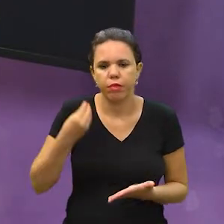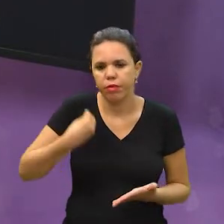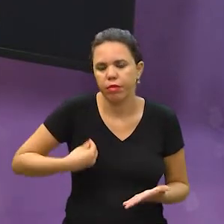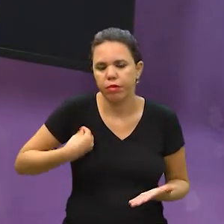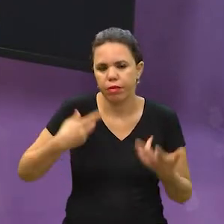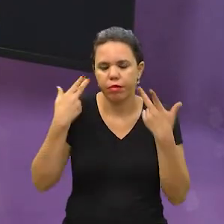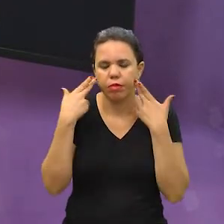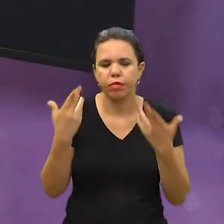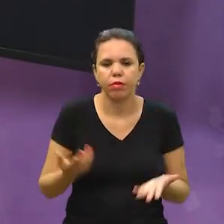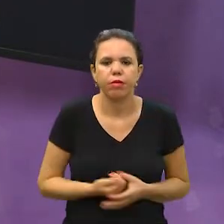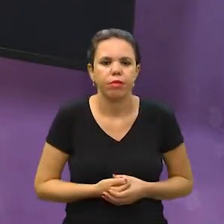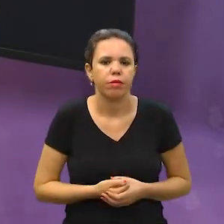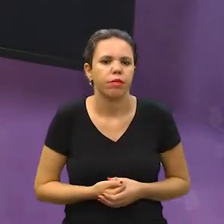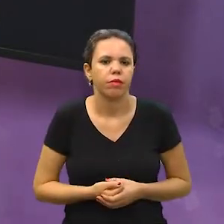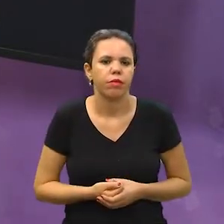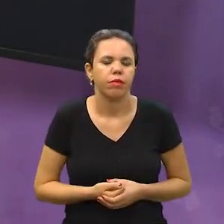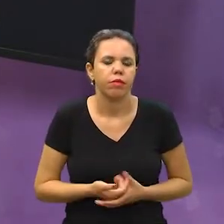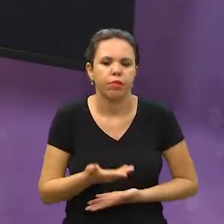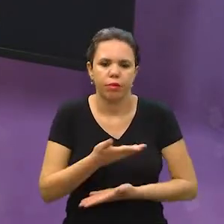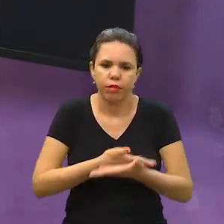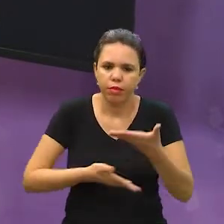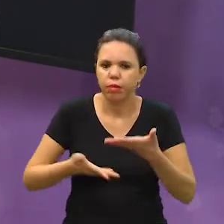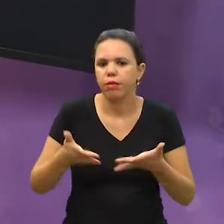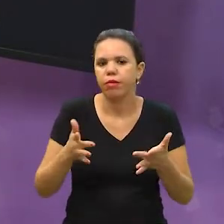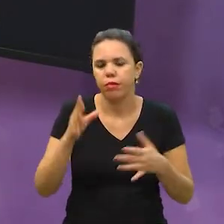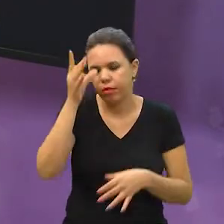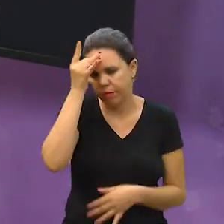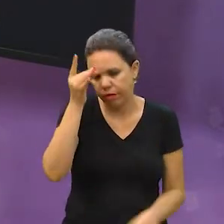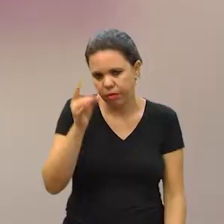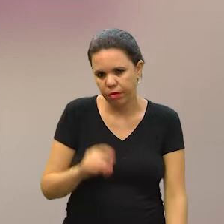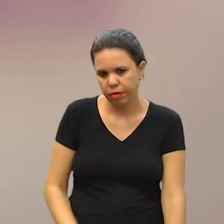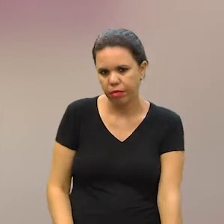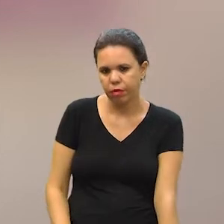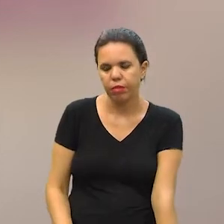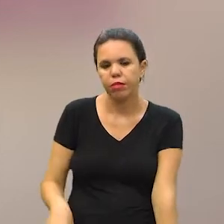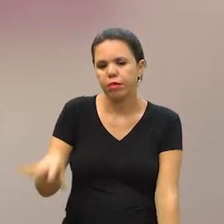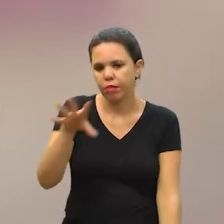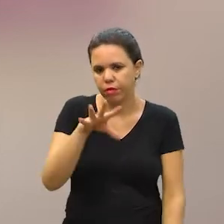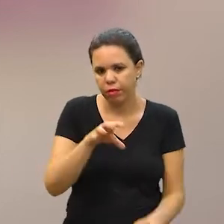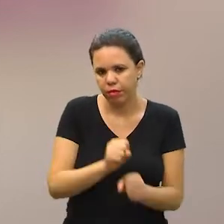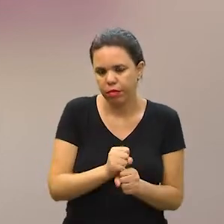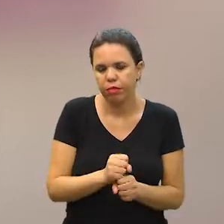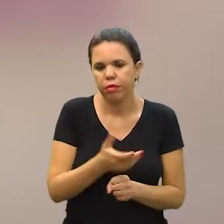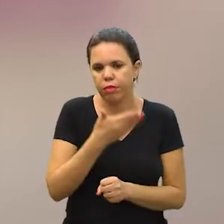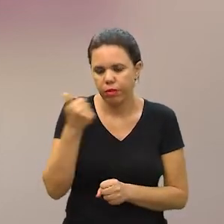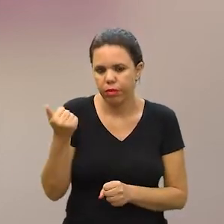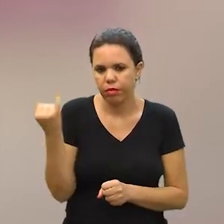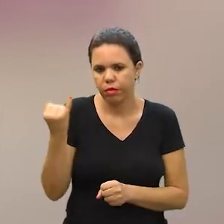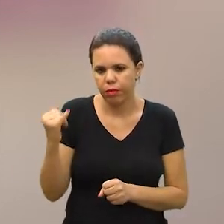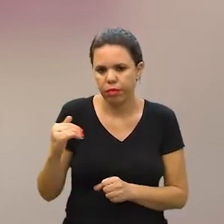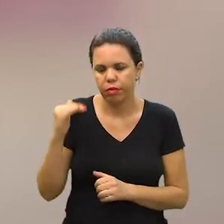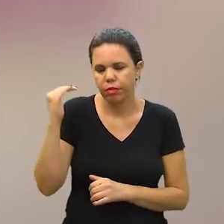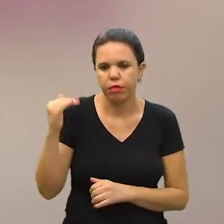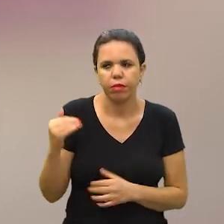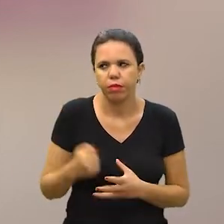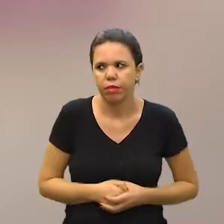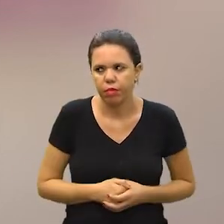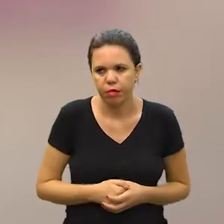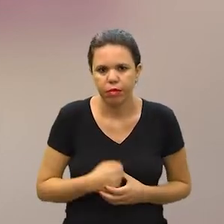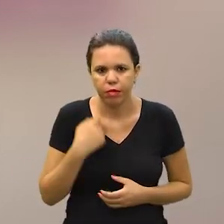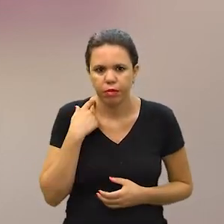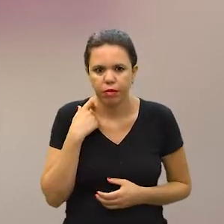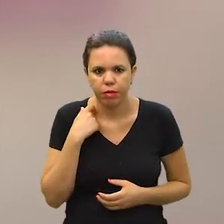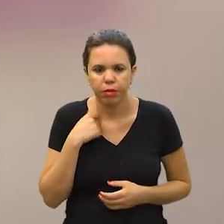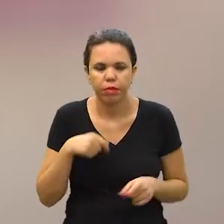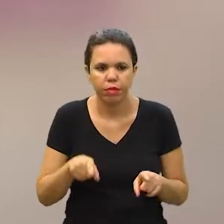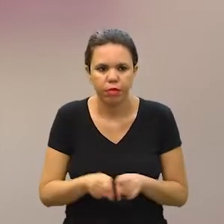vida normal, a se entender com os amiguinhos, a aprender? No geral, a melhora é muito importante. Tá? A melhora é